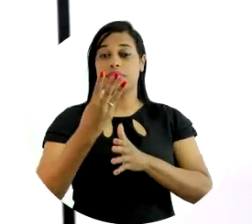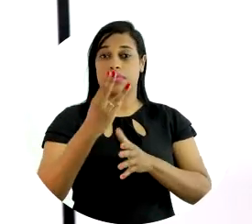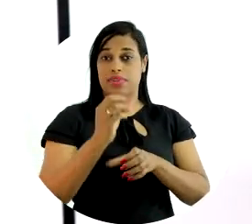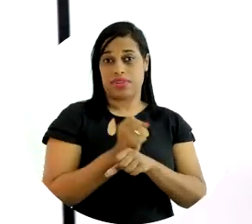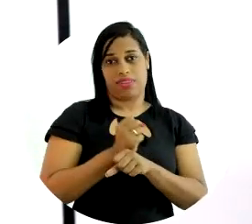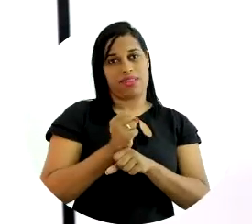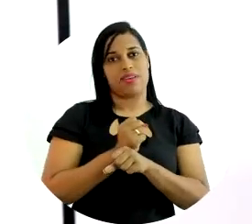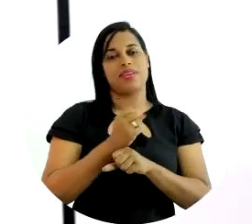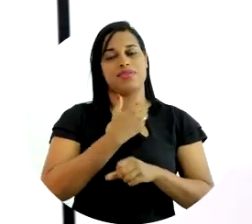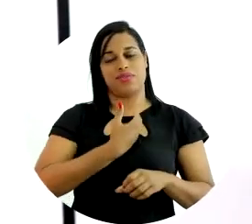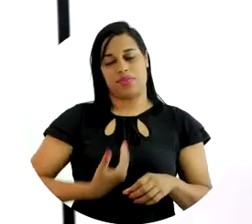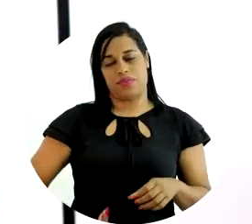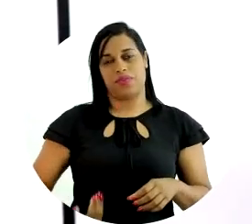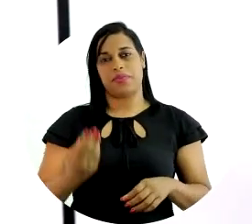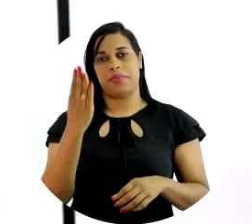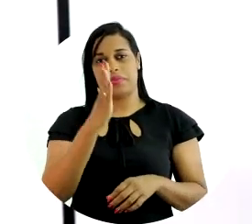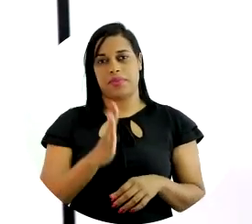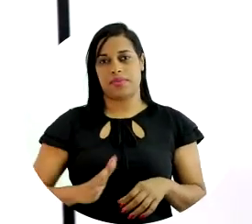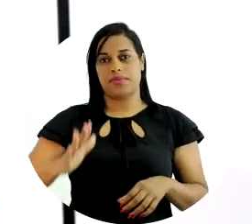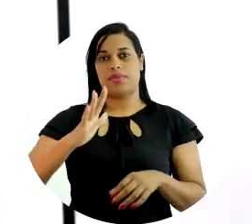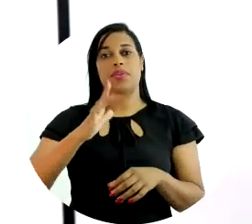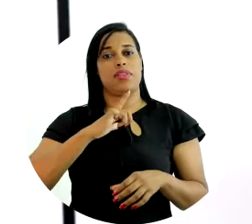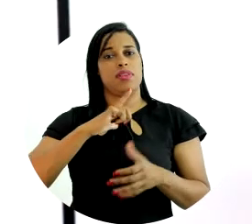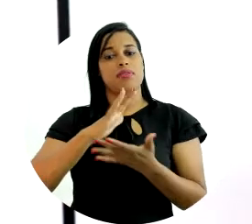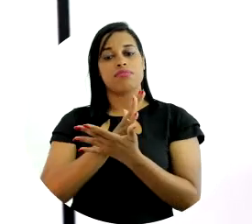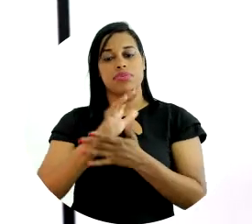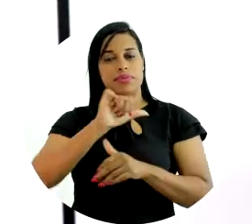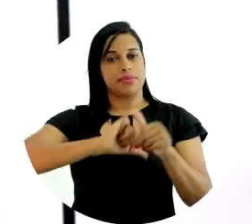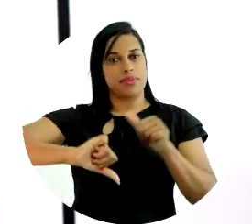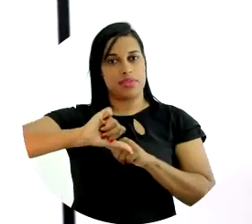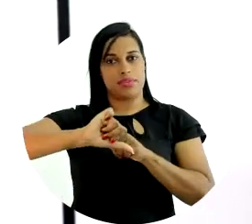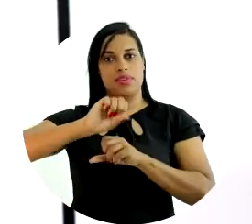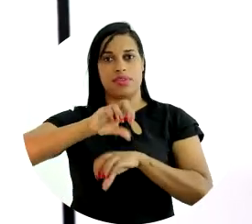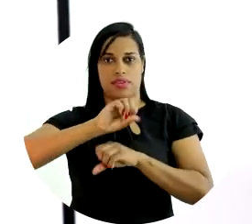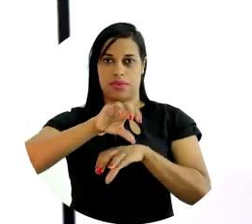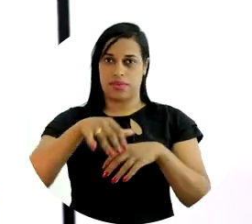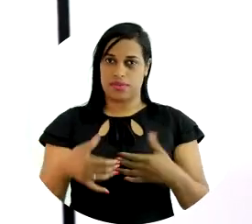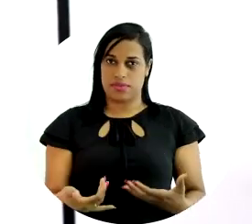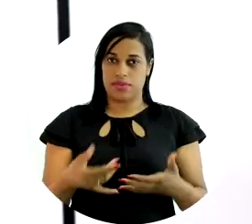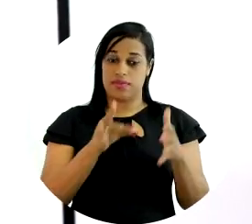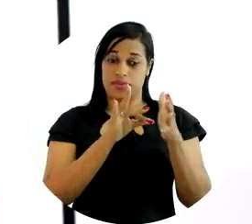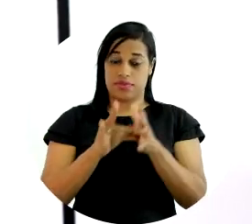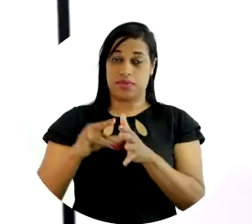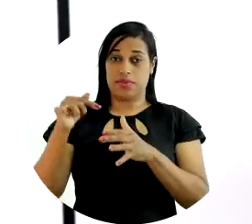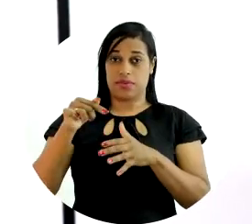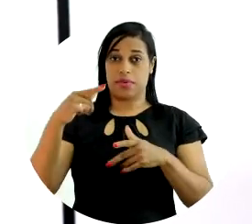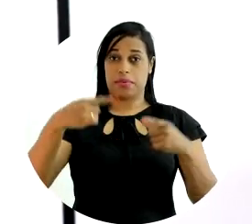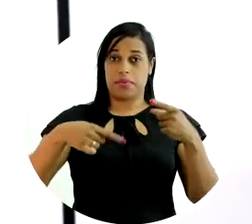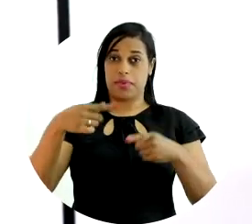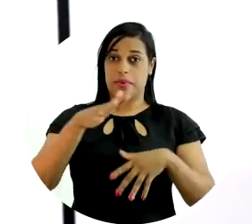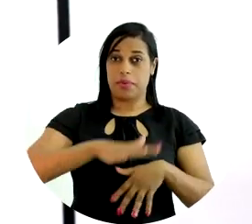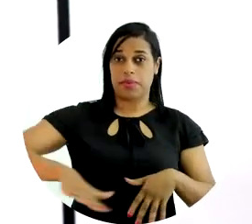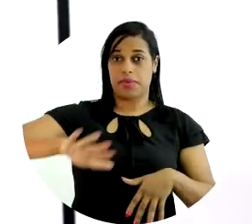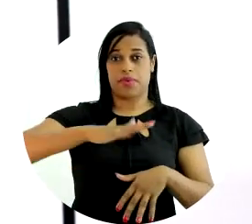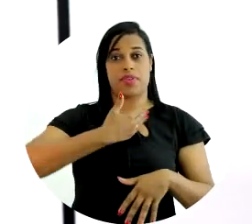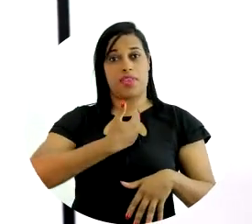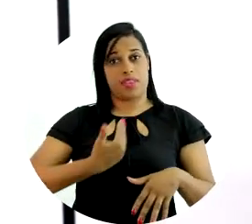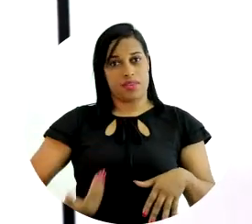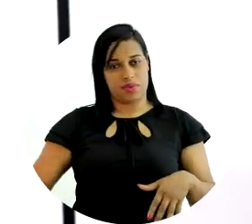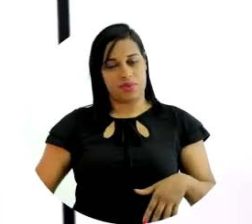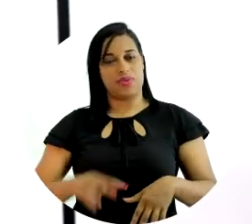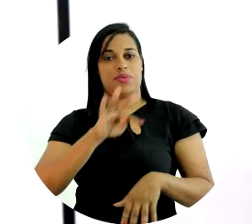o bastão de 30 anos no governo brasil vamos perder algumas mudanças na educação foi instituído ensino público